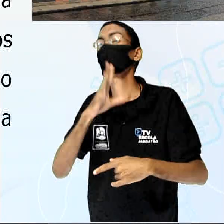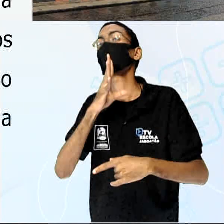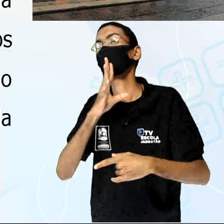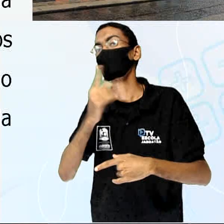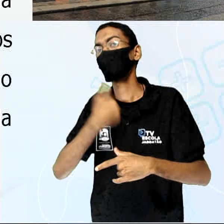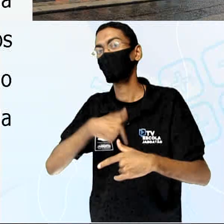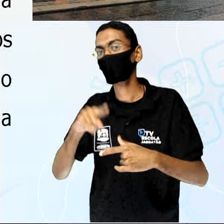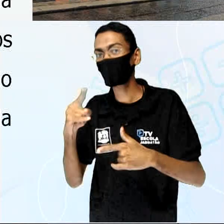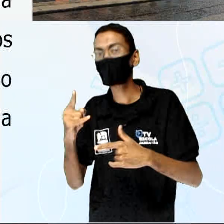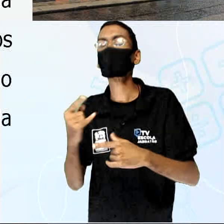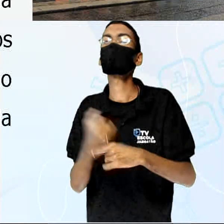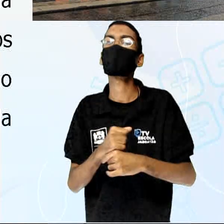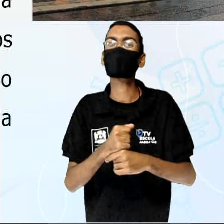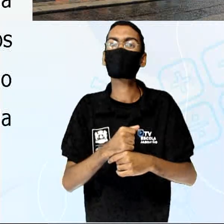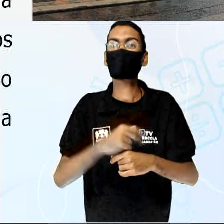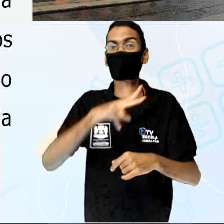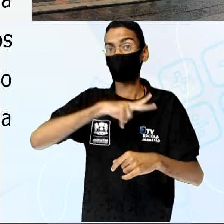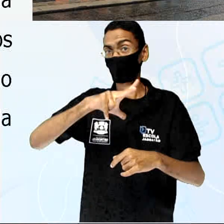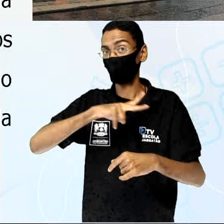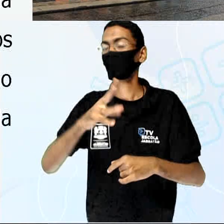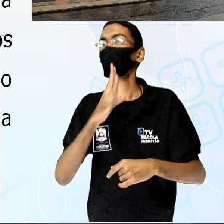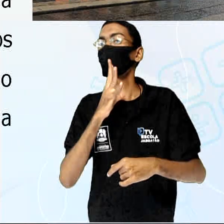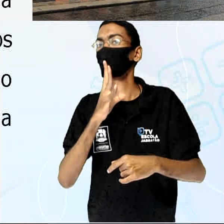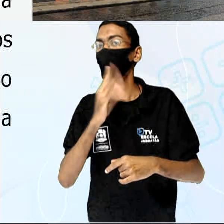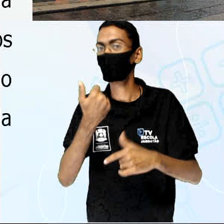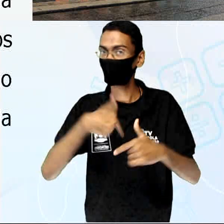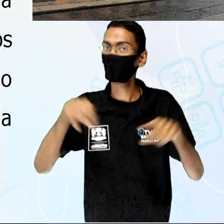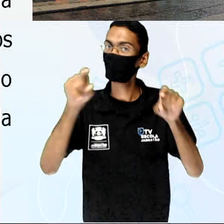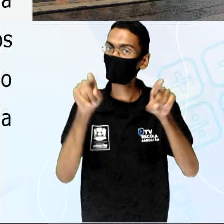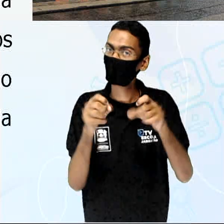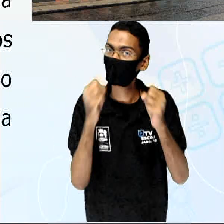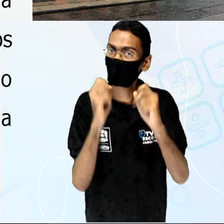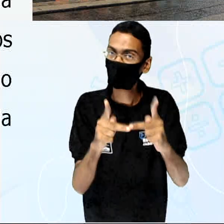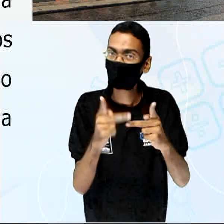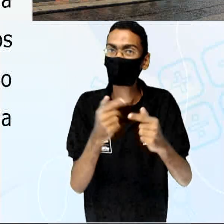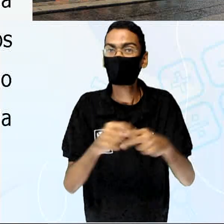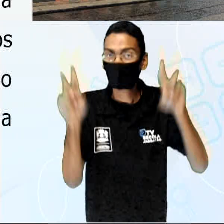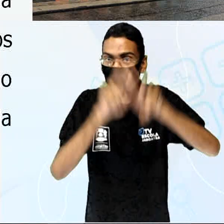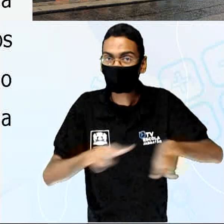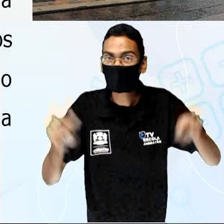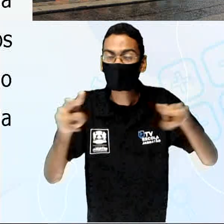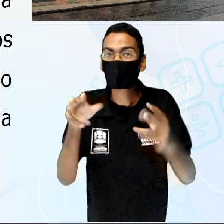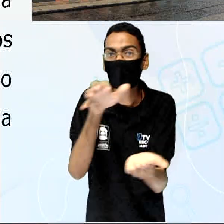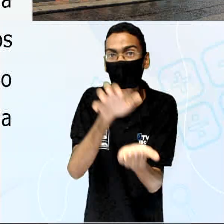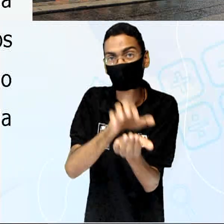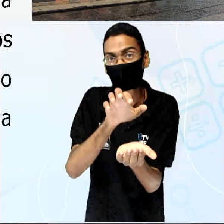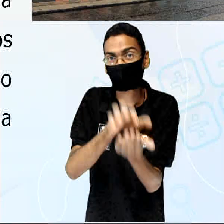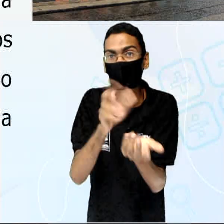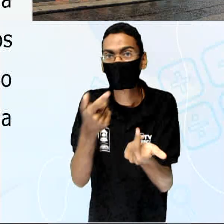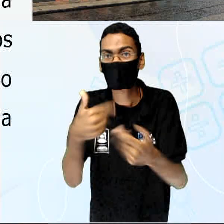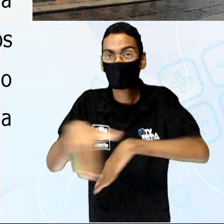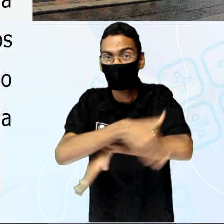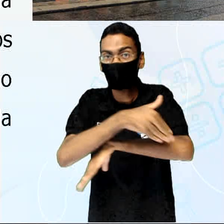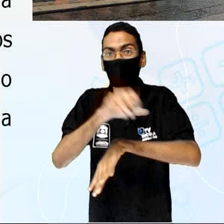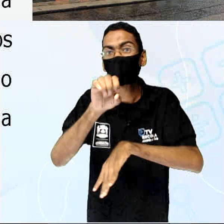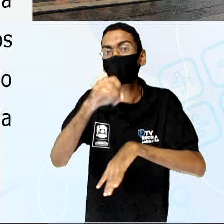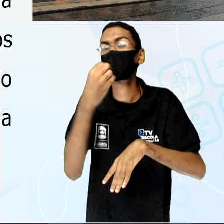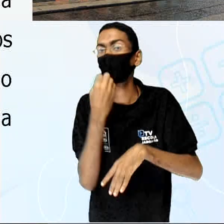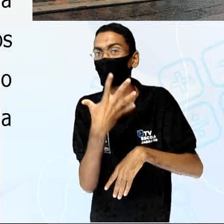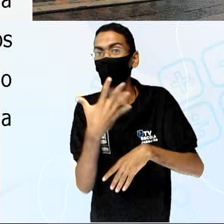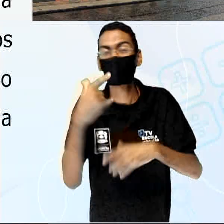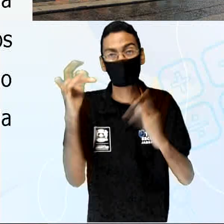portugueses. Olha só que coisa linda! O Recife Antigo, a Rua do Bom Jesus. Com o passar do tempo, foi decisivo,